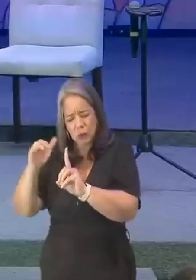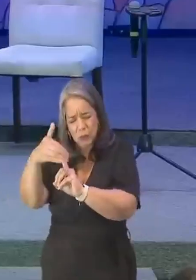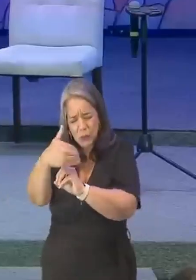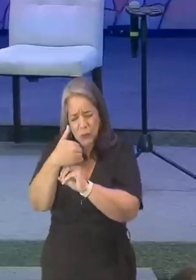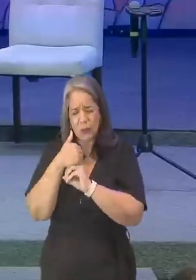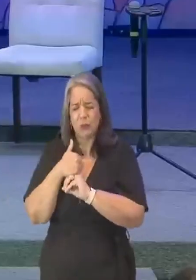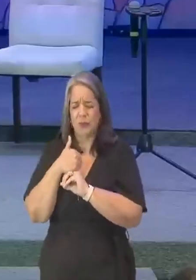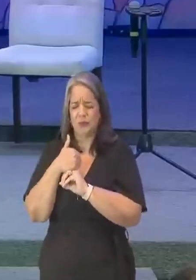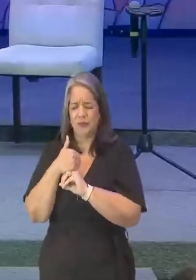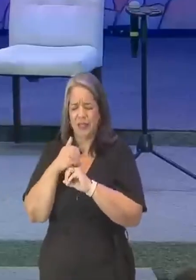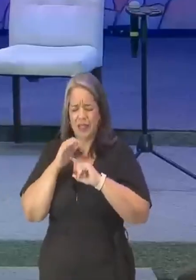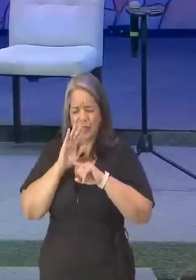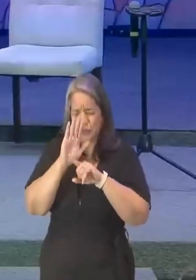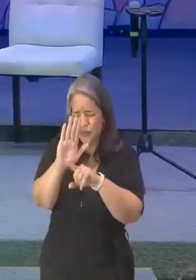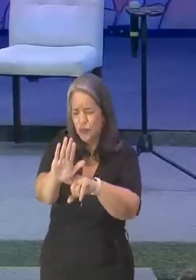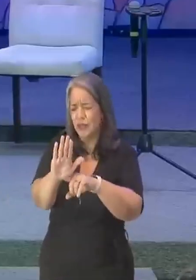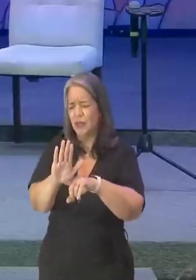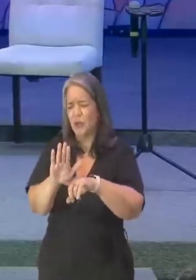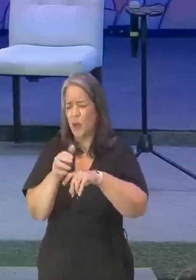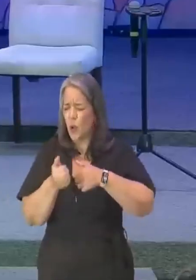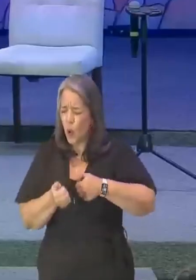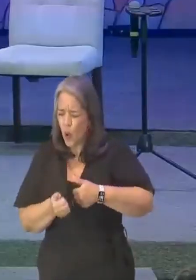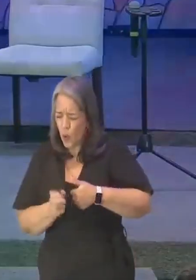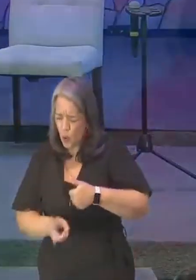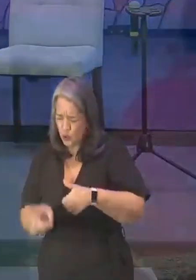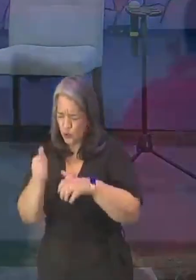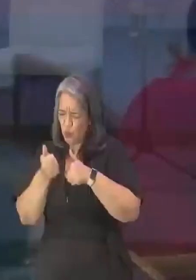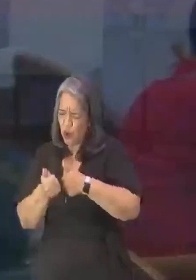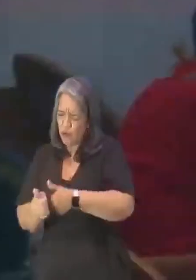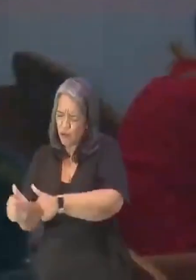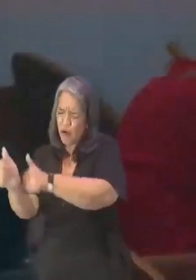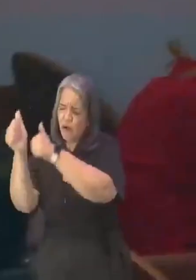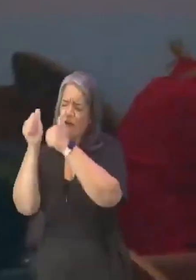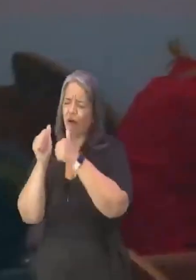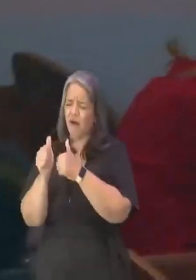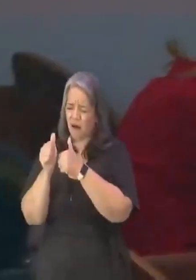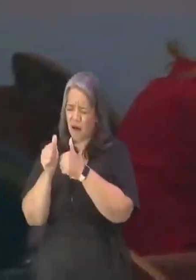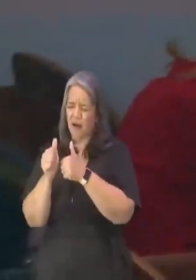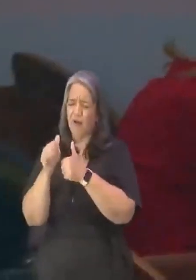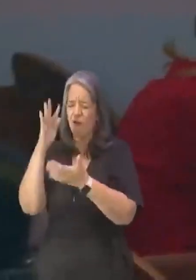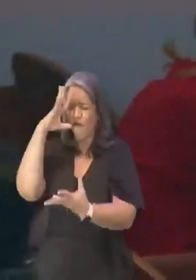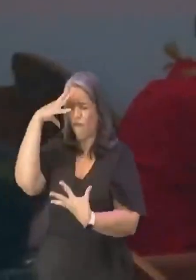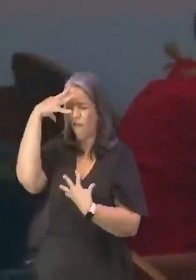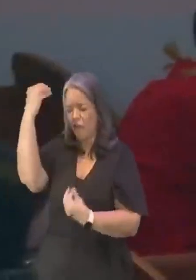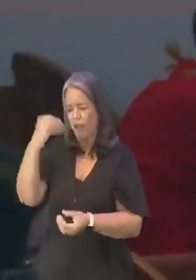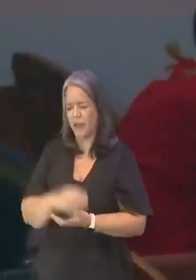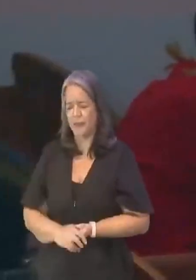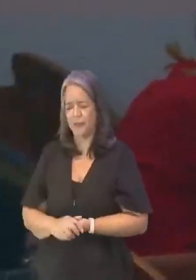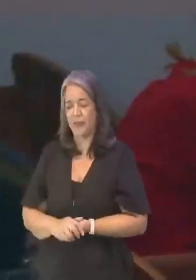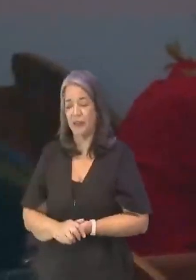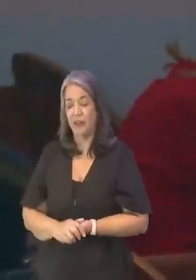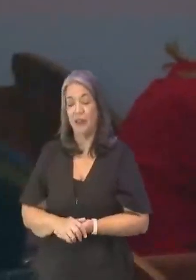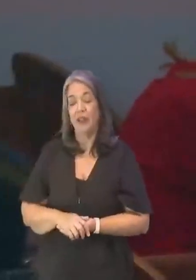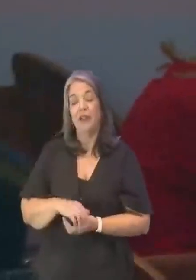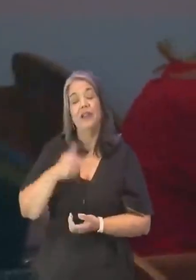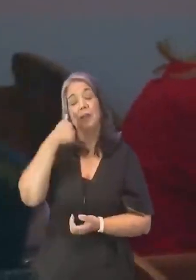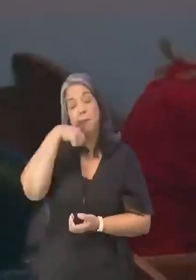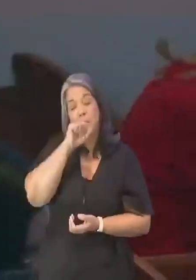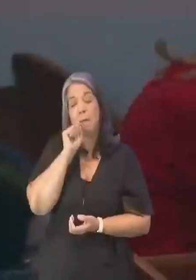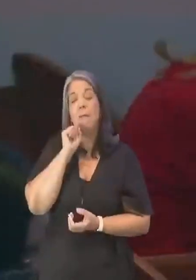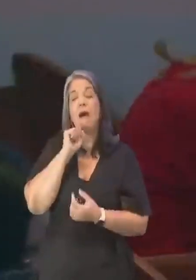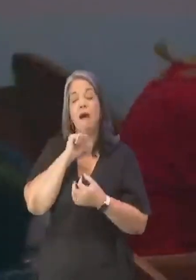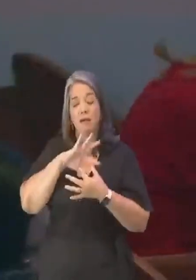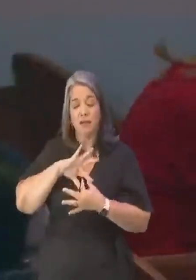jornada de fé. E que mães espirituais possam se levantar para acompanhar essas pessoas, a